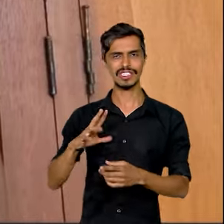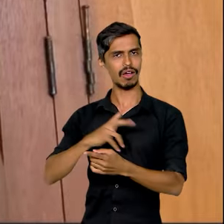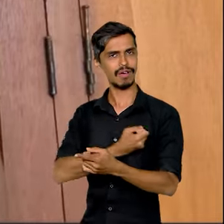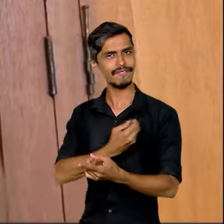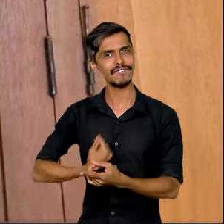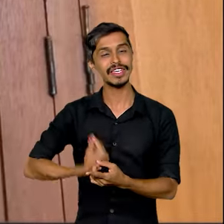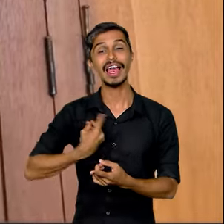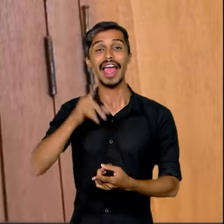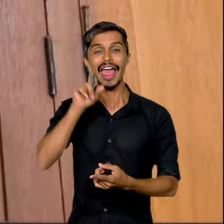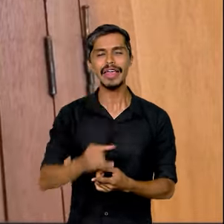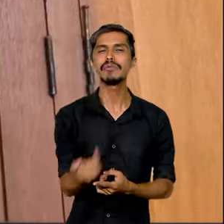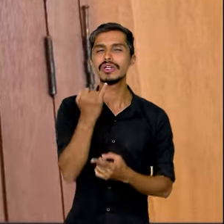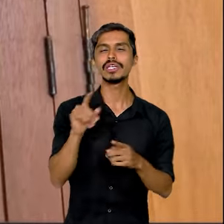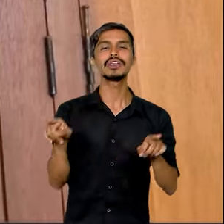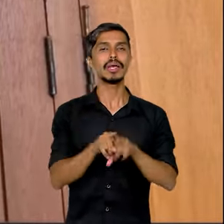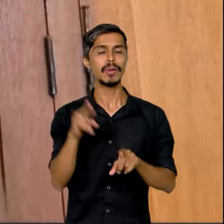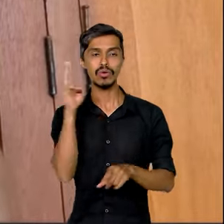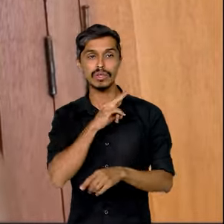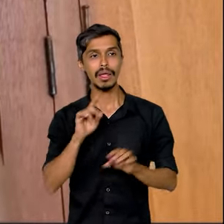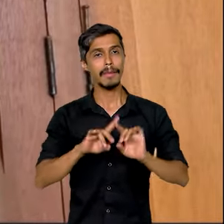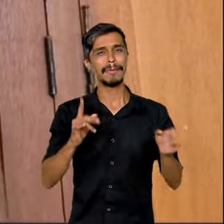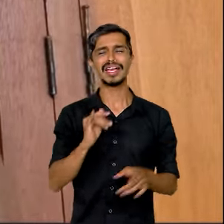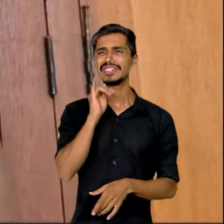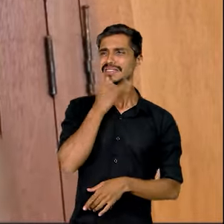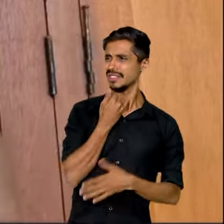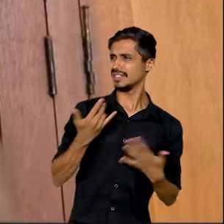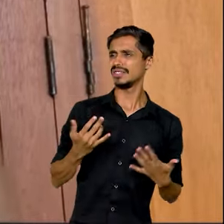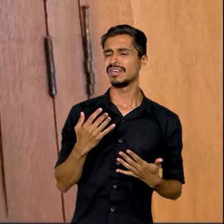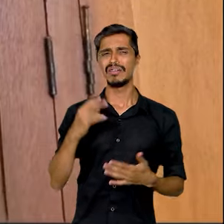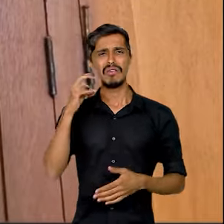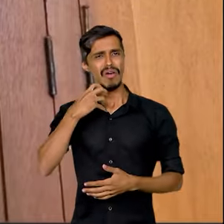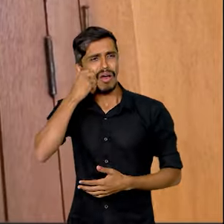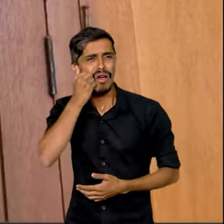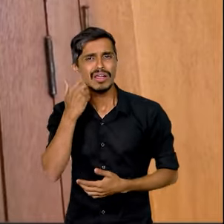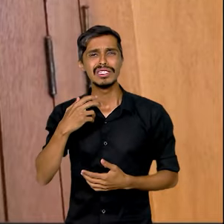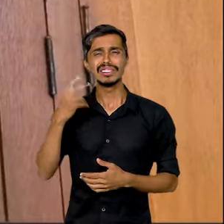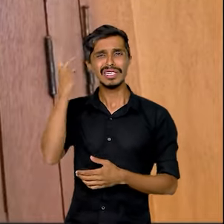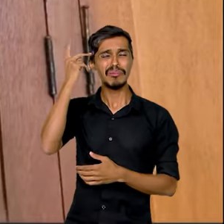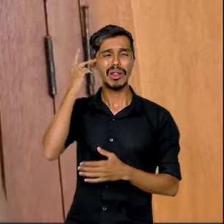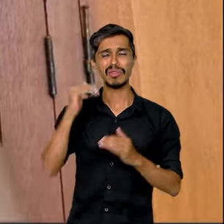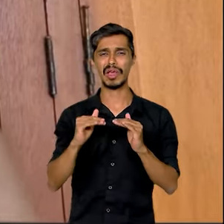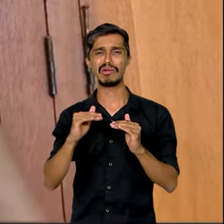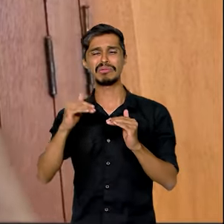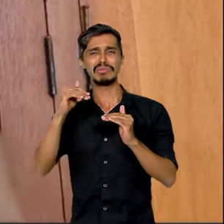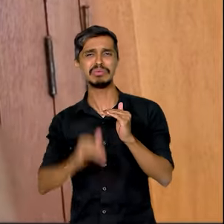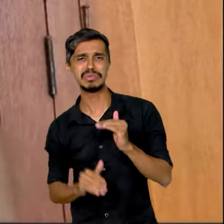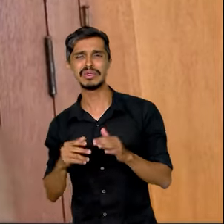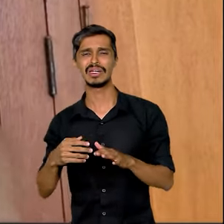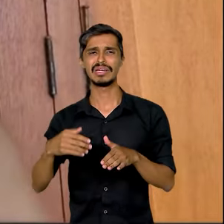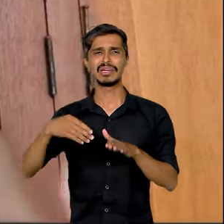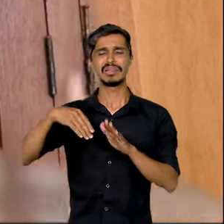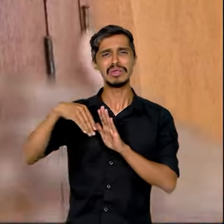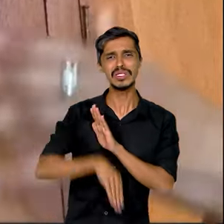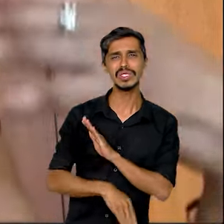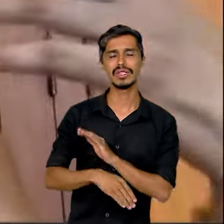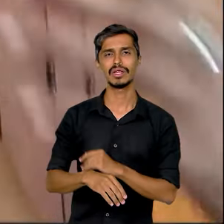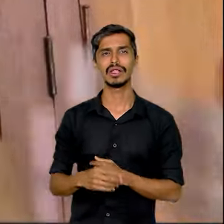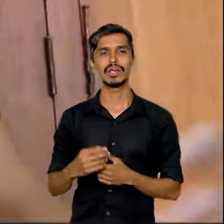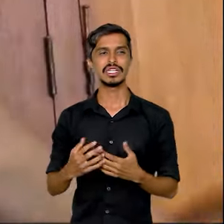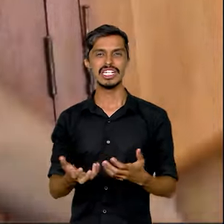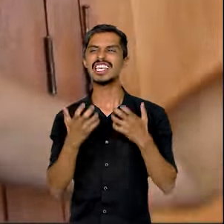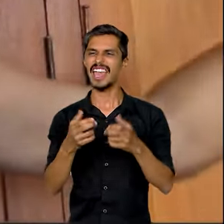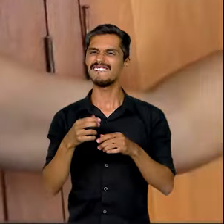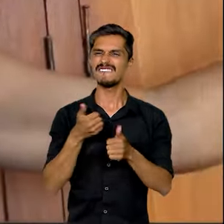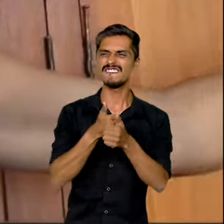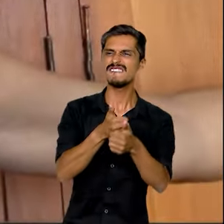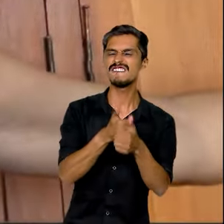importante e é urgente. Mas veja, lamentável e vergonhosamente, São Paulo está retrocedendo. São Paulo está se reposicionando em favor da perseguição.